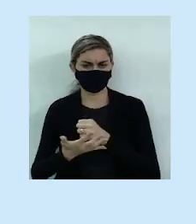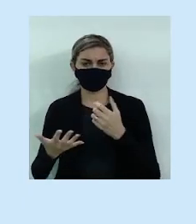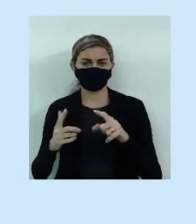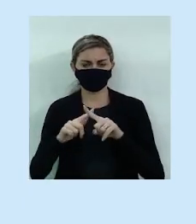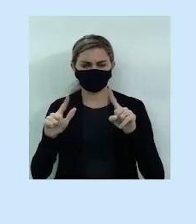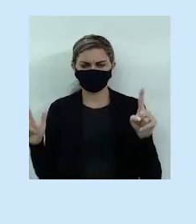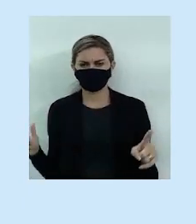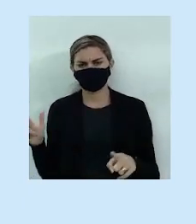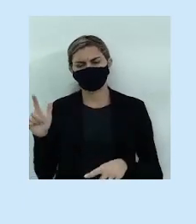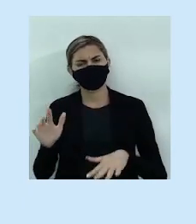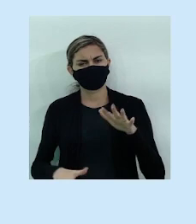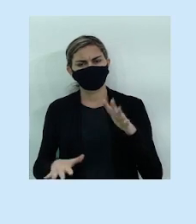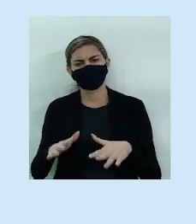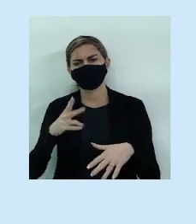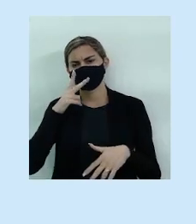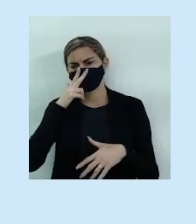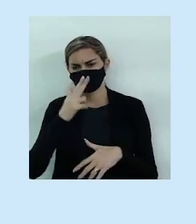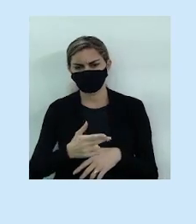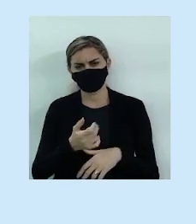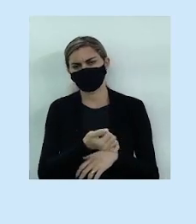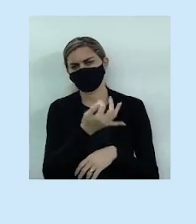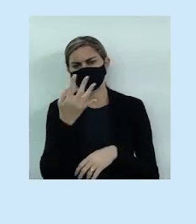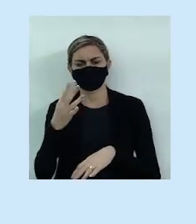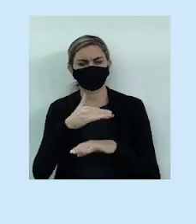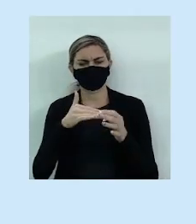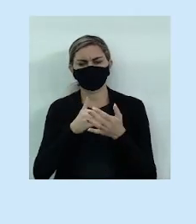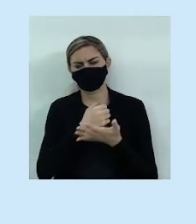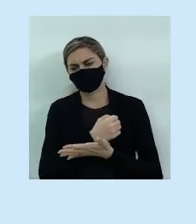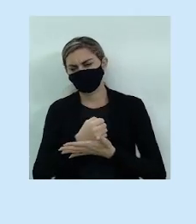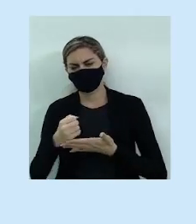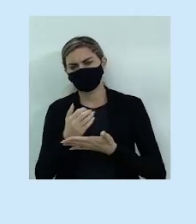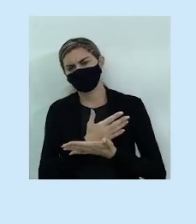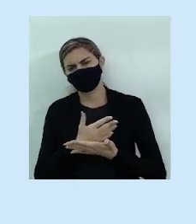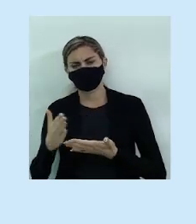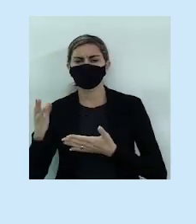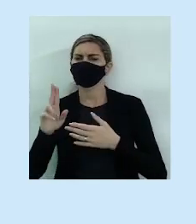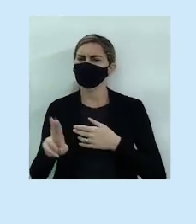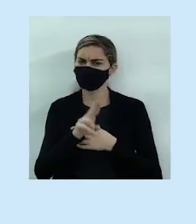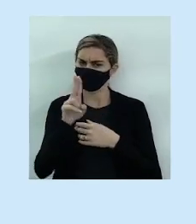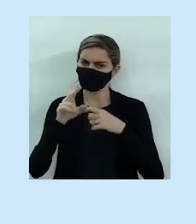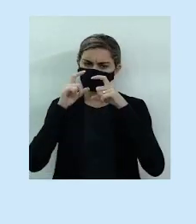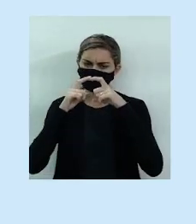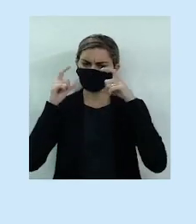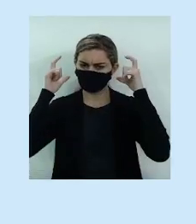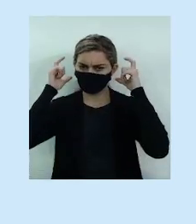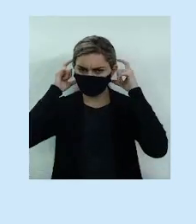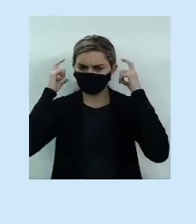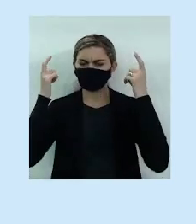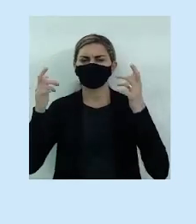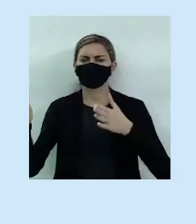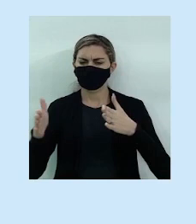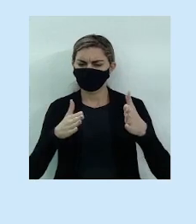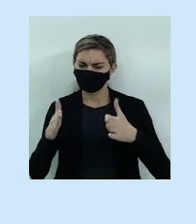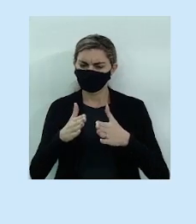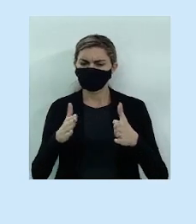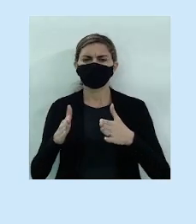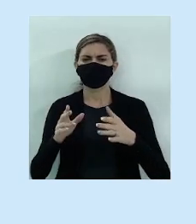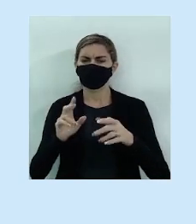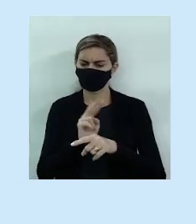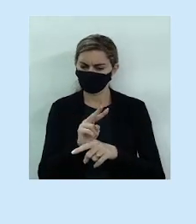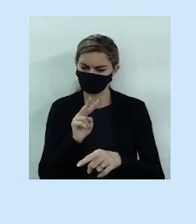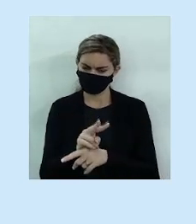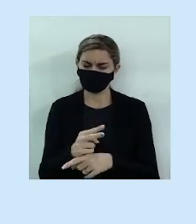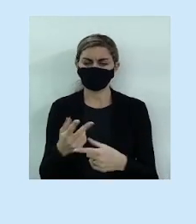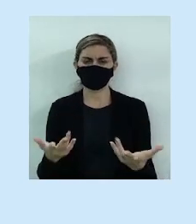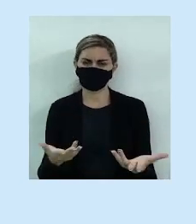mas independente disso, mesmo quando tudo tiver passado, a gente vai ter que usar máscara neste momento, neste procedimento de